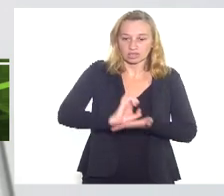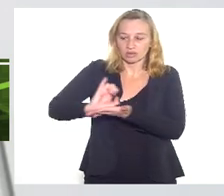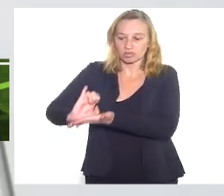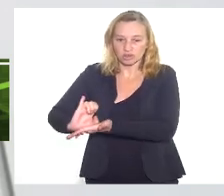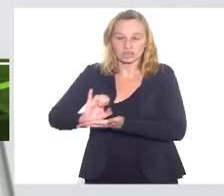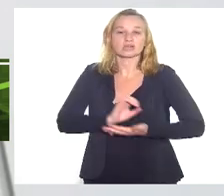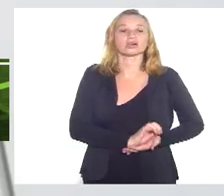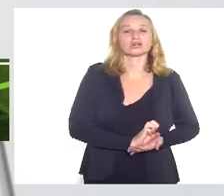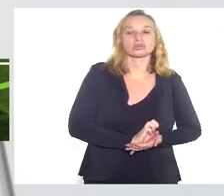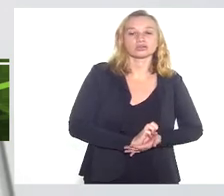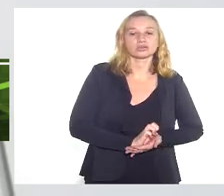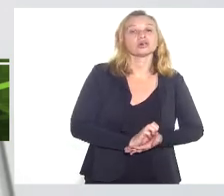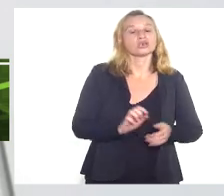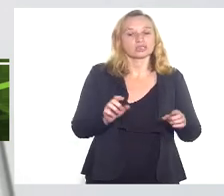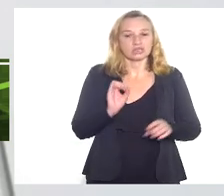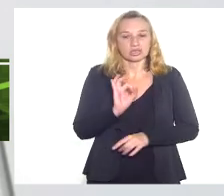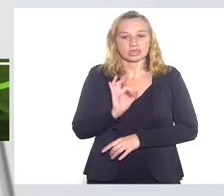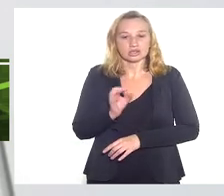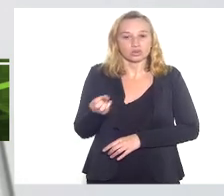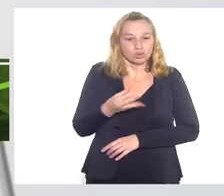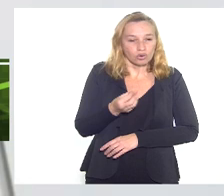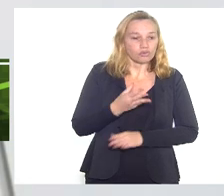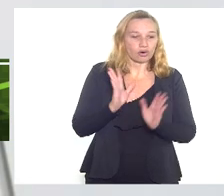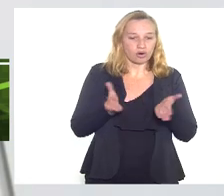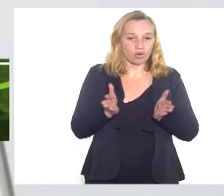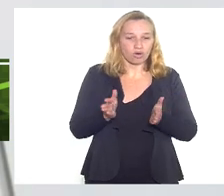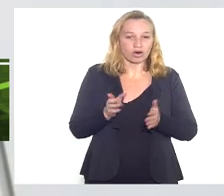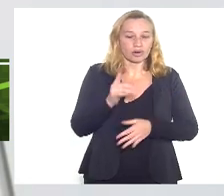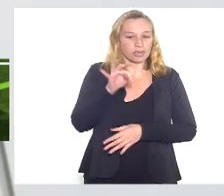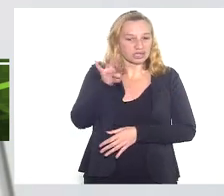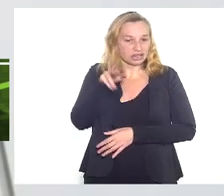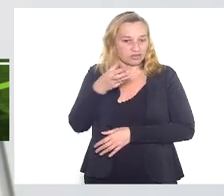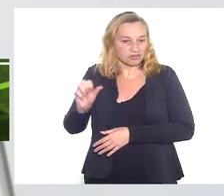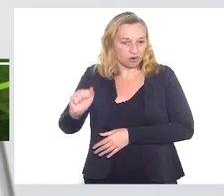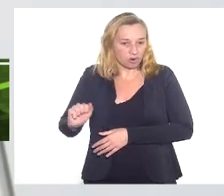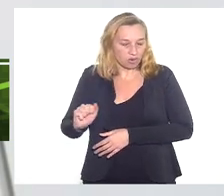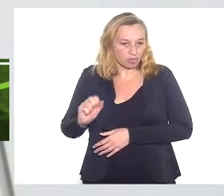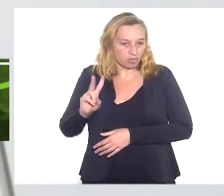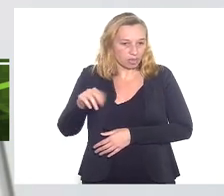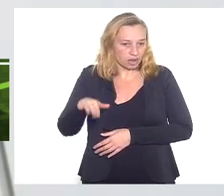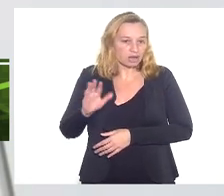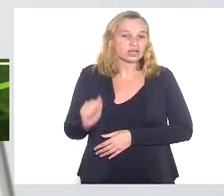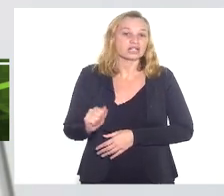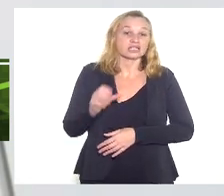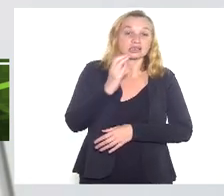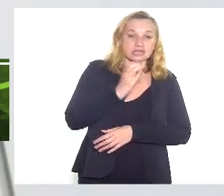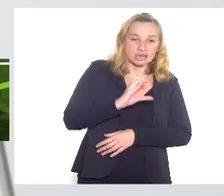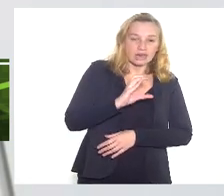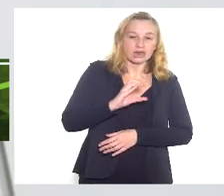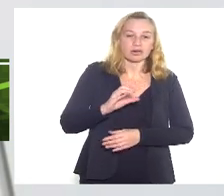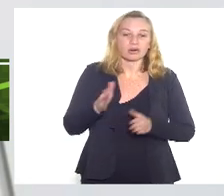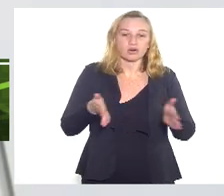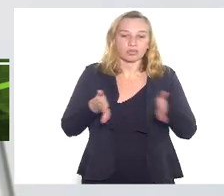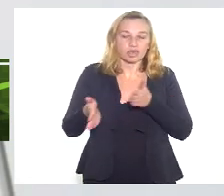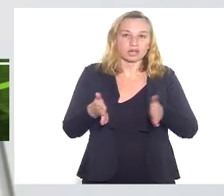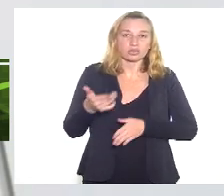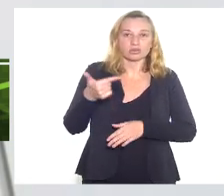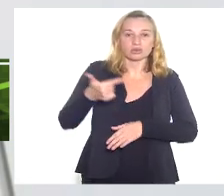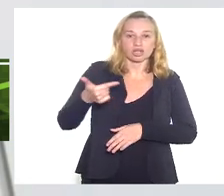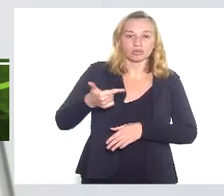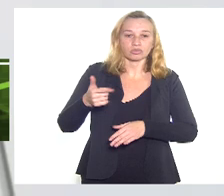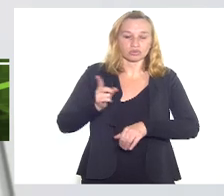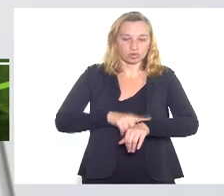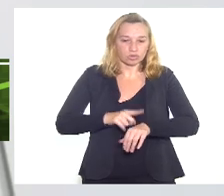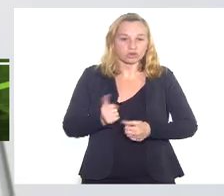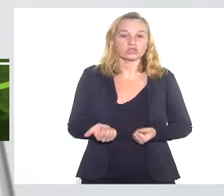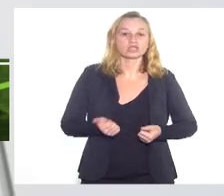importação. Recentemente, nós trouxemos a plataforma C, já para o peregrino fase 2, e foi